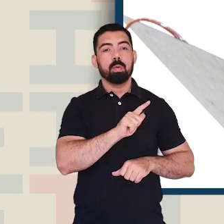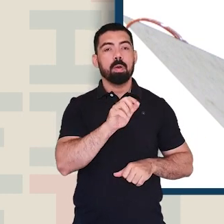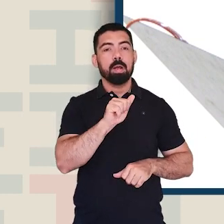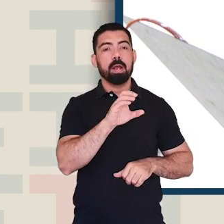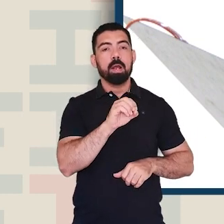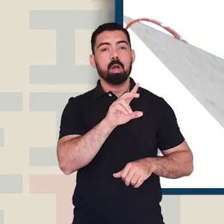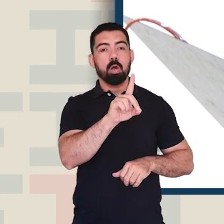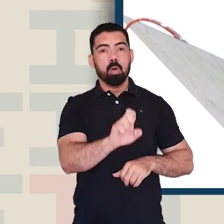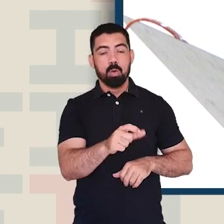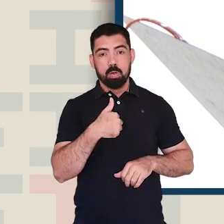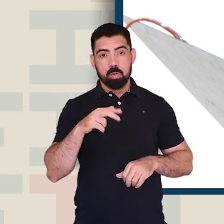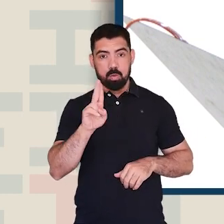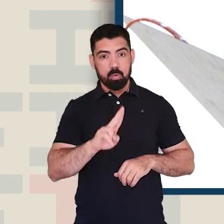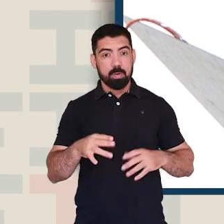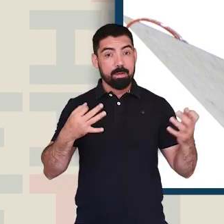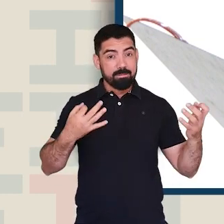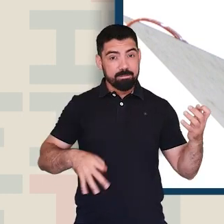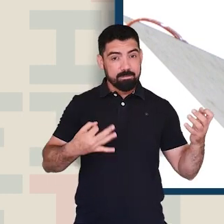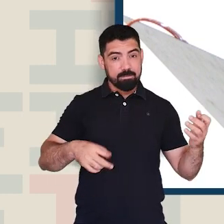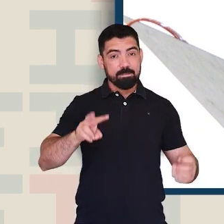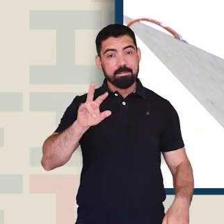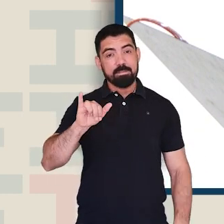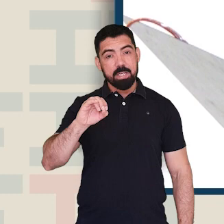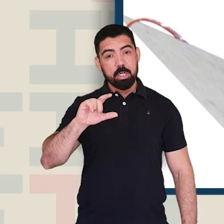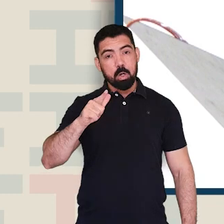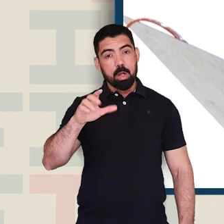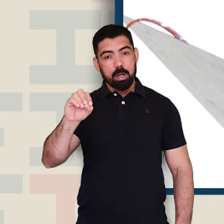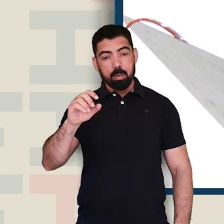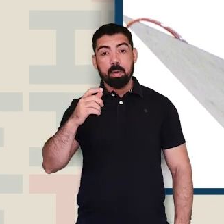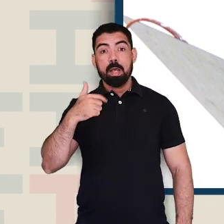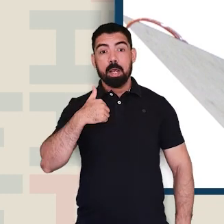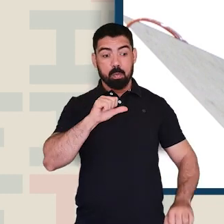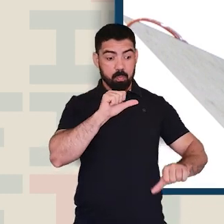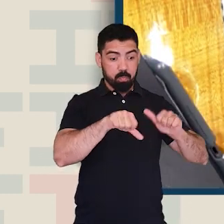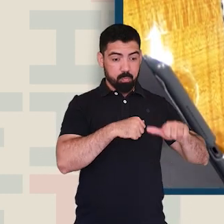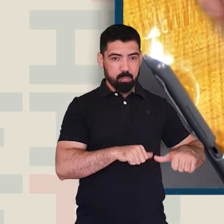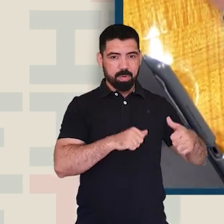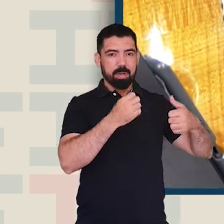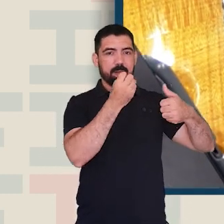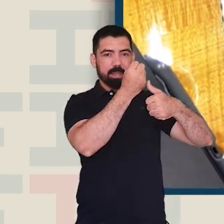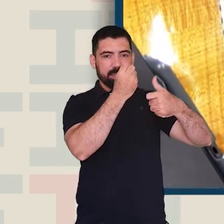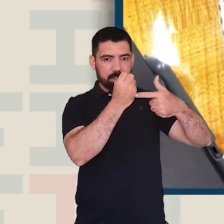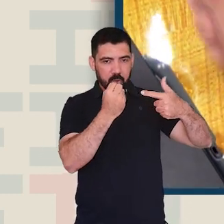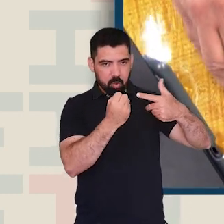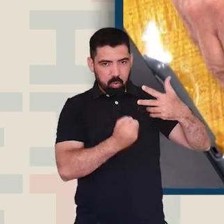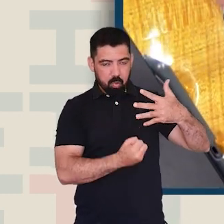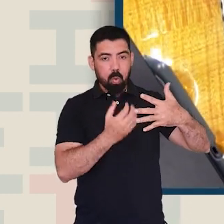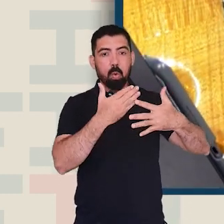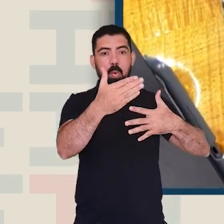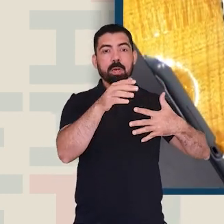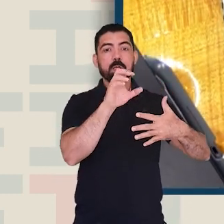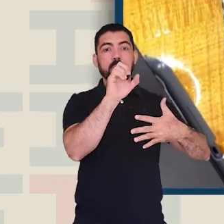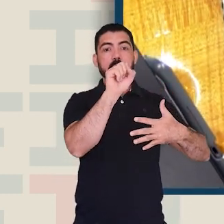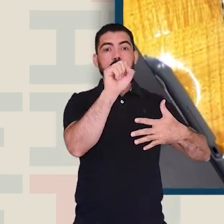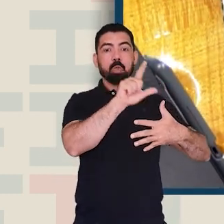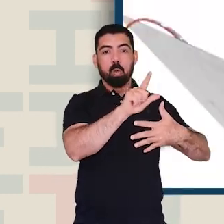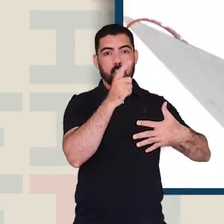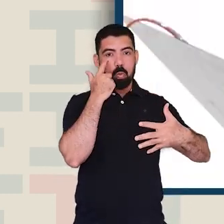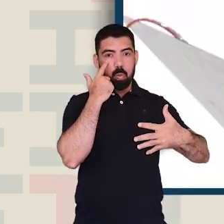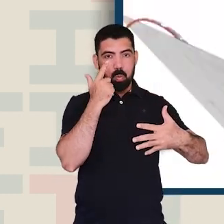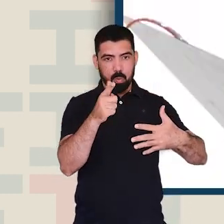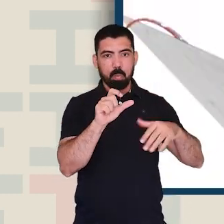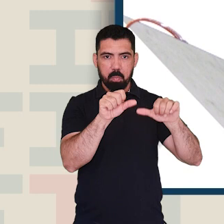música eu gravei com violão. Então o que eu fiz? Eu afinei como se fosse em sol. Essas duas notas aqui. Vou rapidinho aqui fazer a mudança.